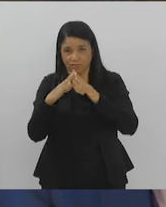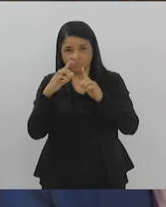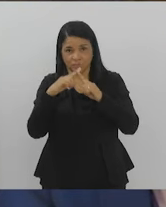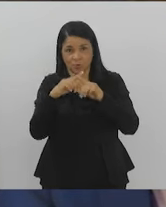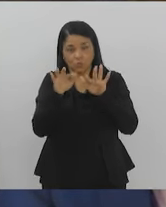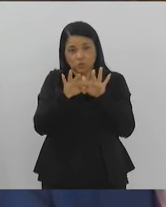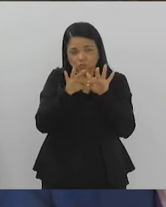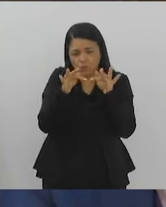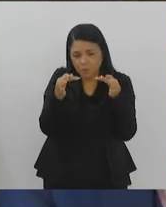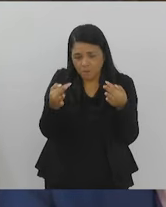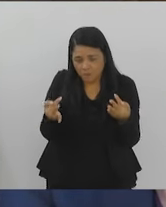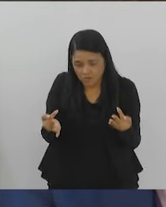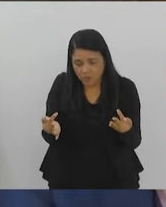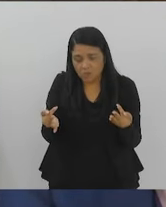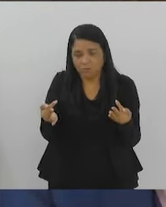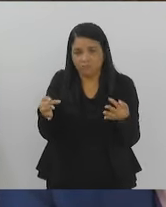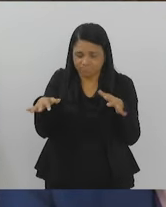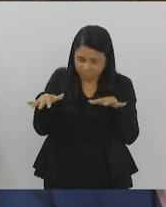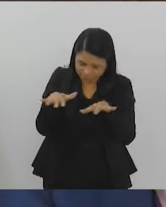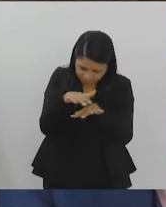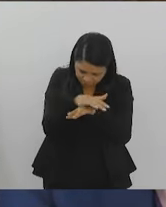aos pés do Senhor.